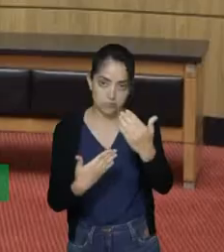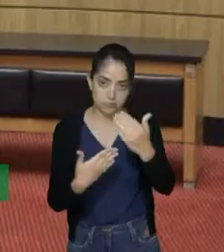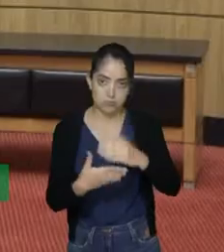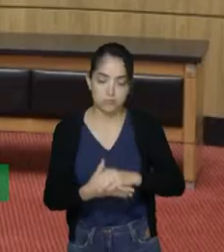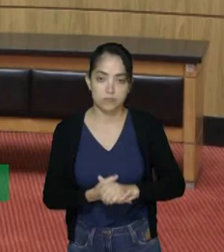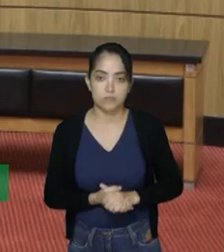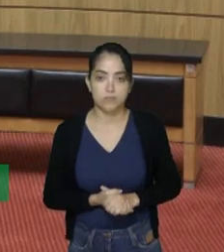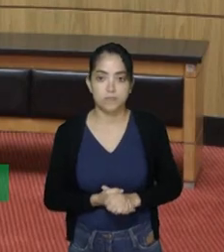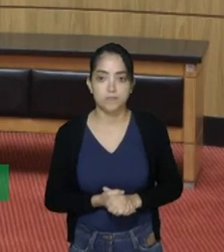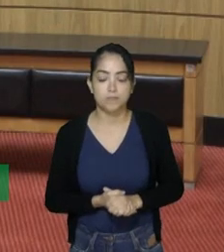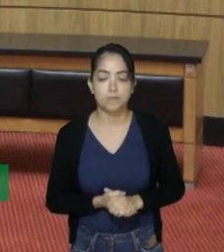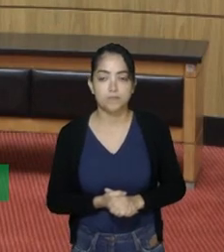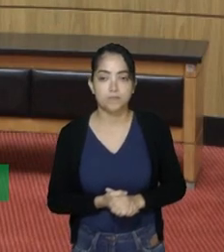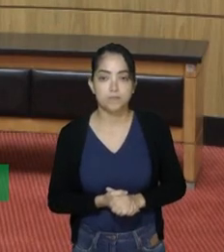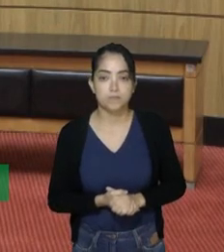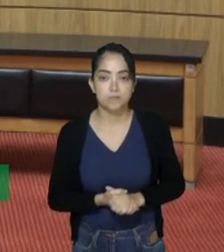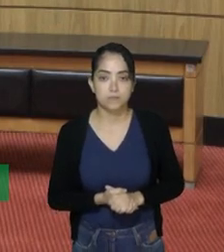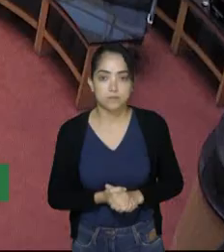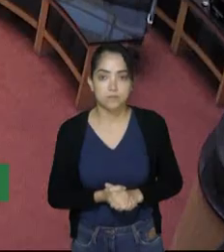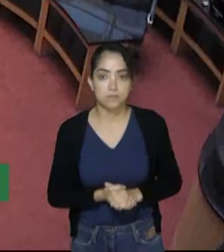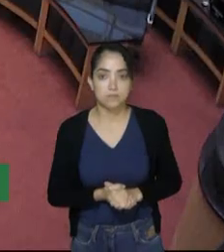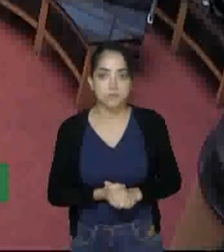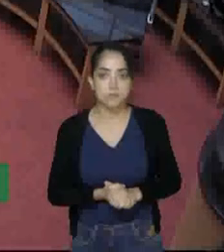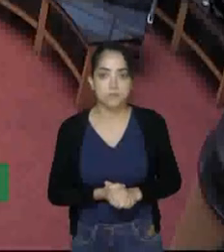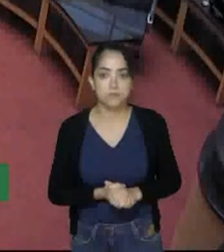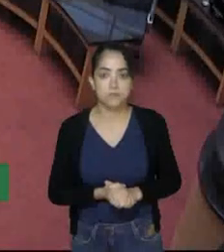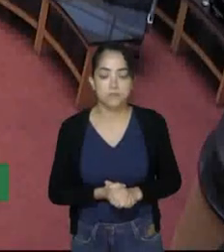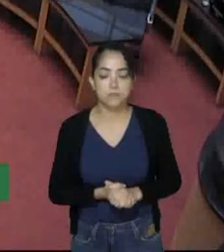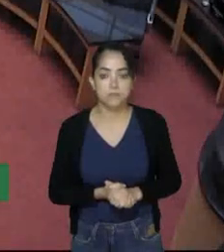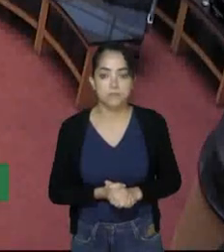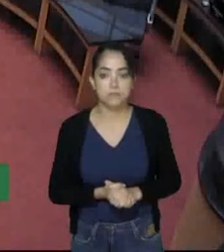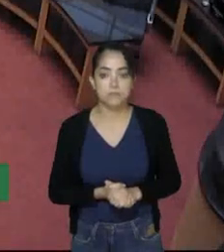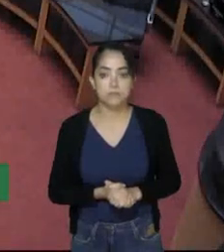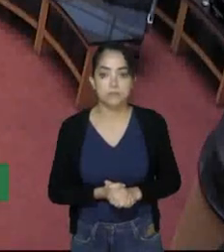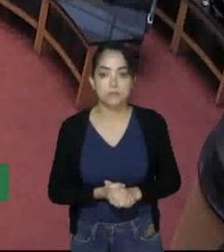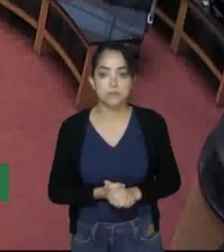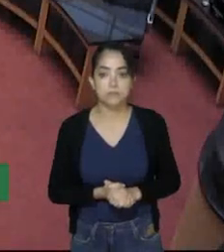presidente. Obrigado, deputado. Realmente.